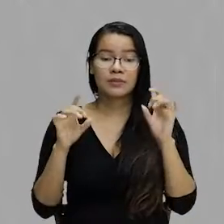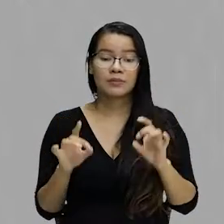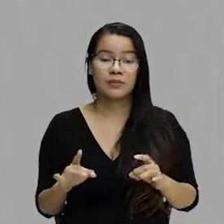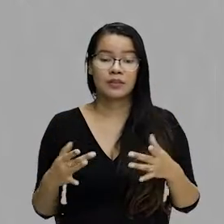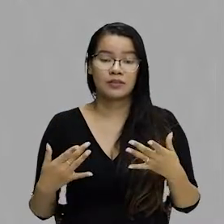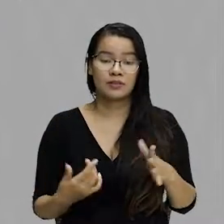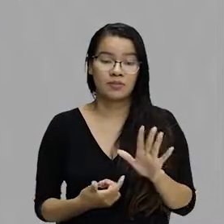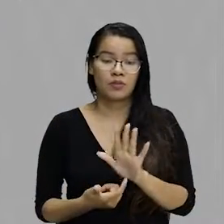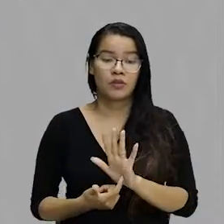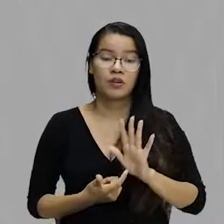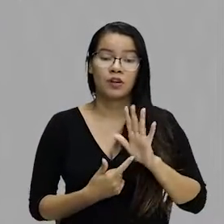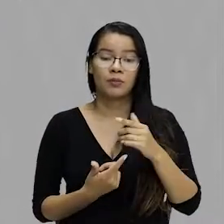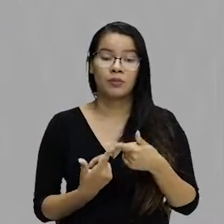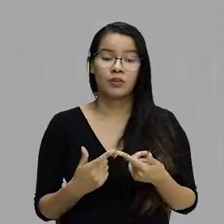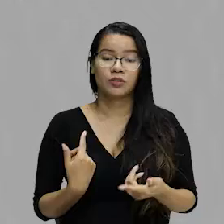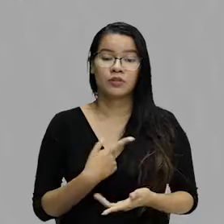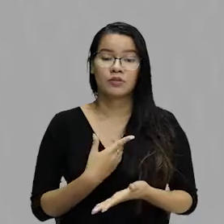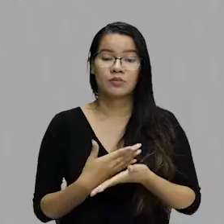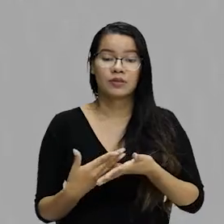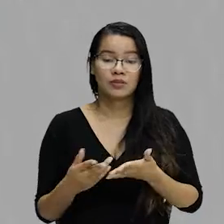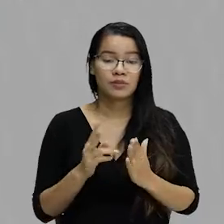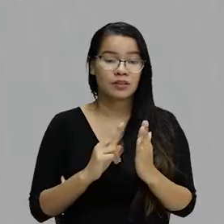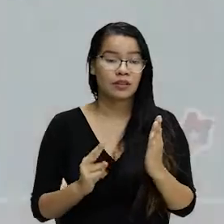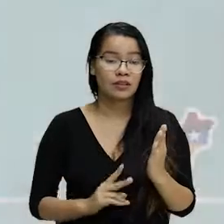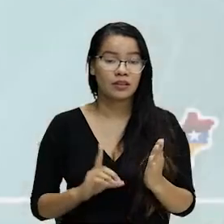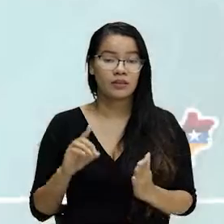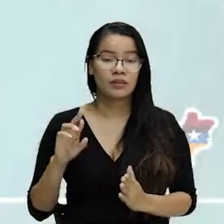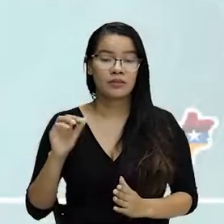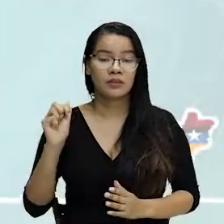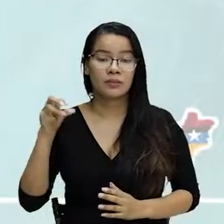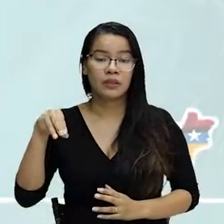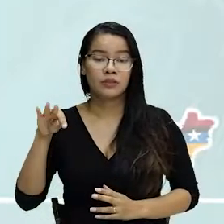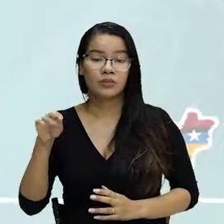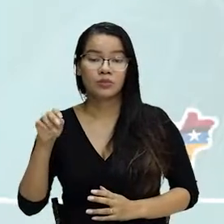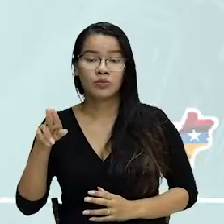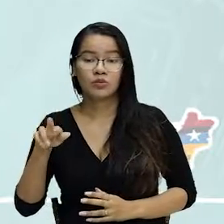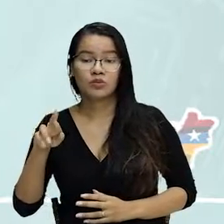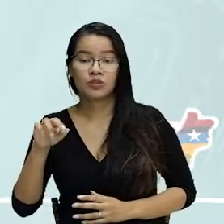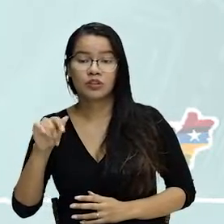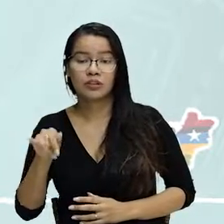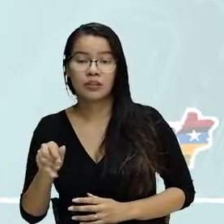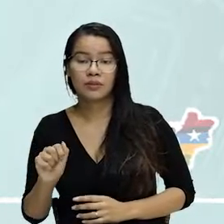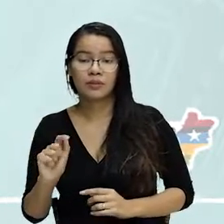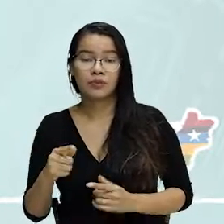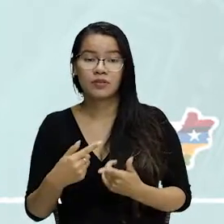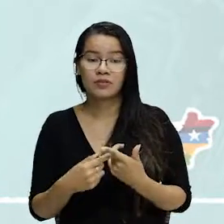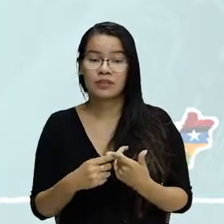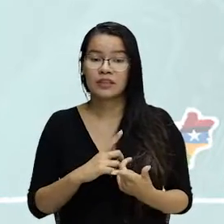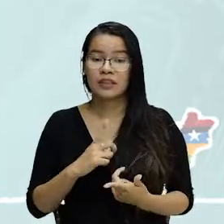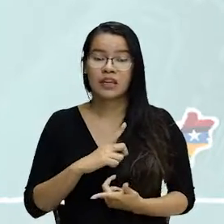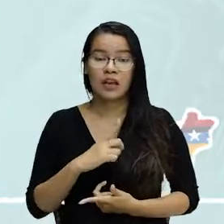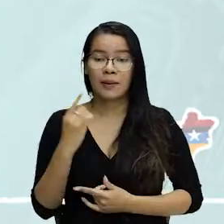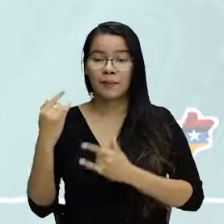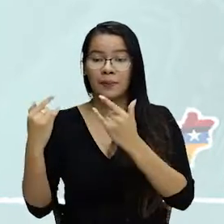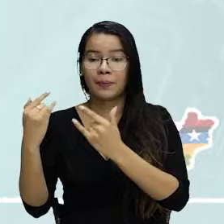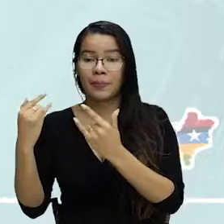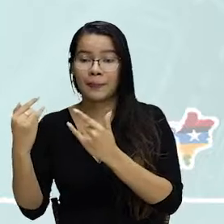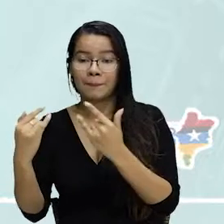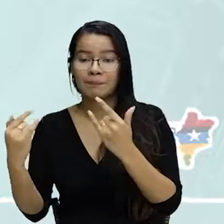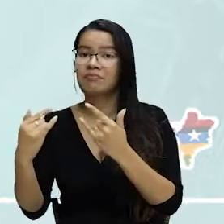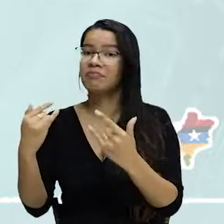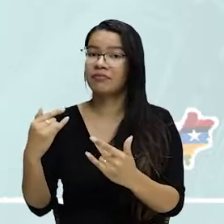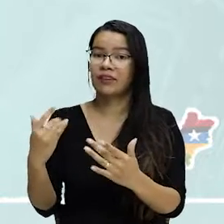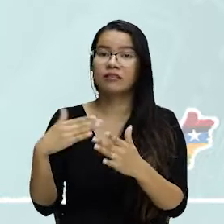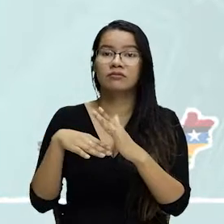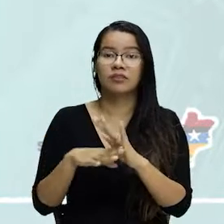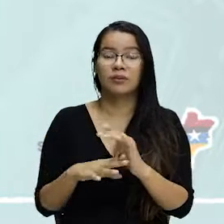expoentes? Por que a gente deve começar a ler dramaturgia? Porque você tem uma possibilidade, inclusive talvez aí de se apaixonar pela leitura, porque ela